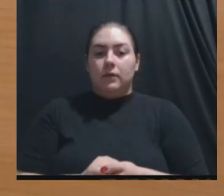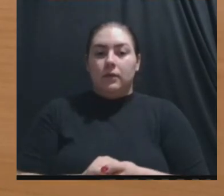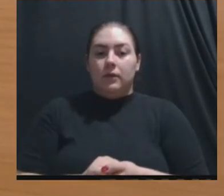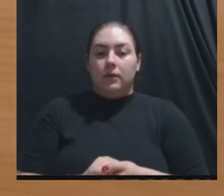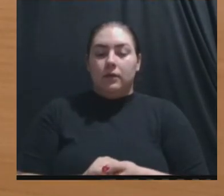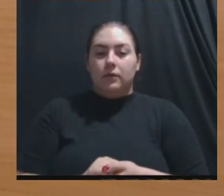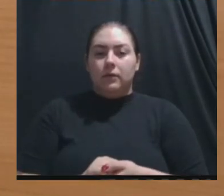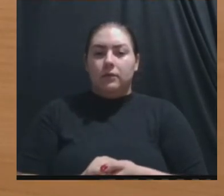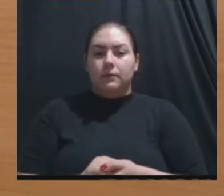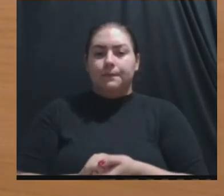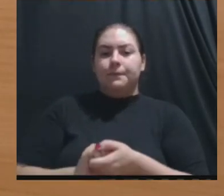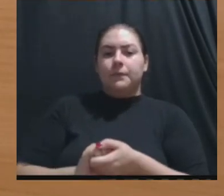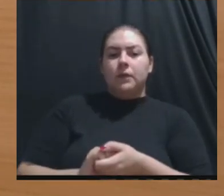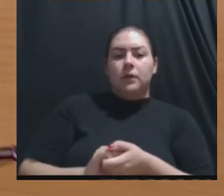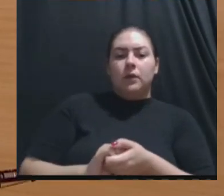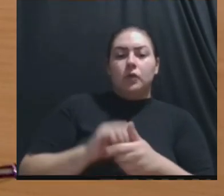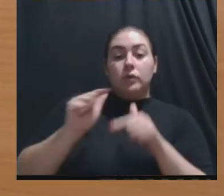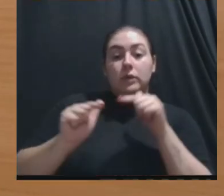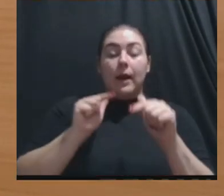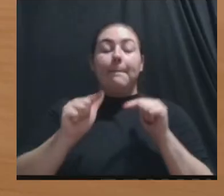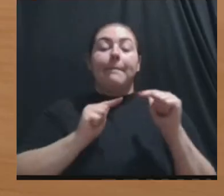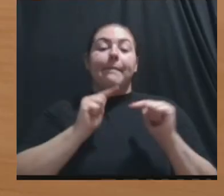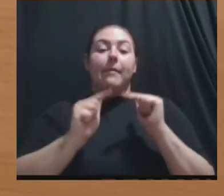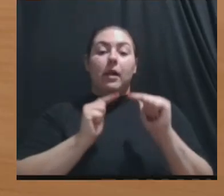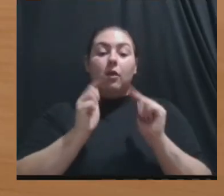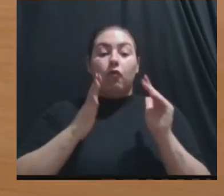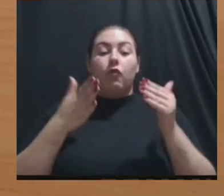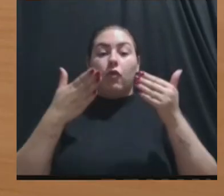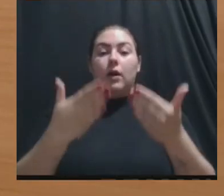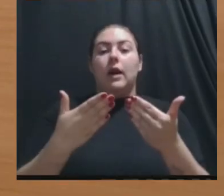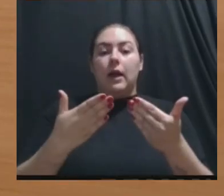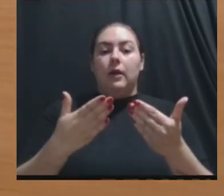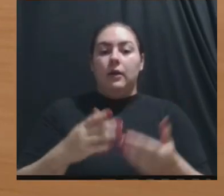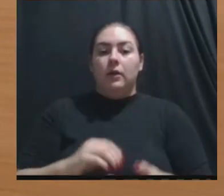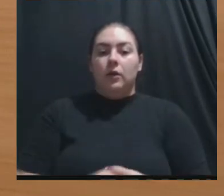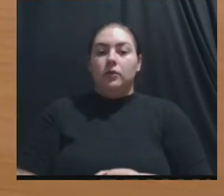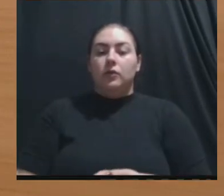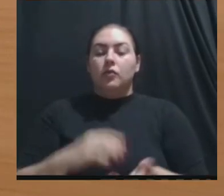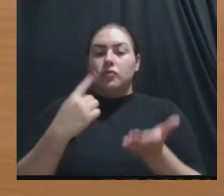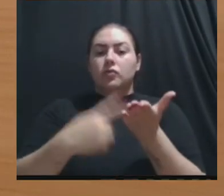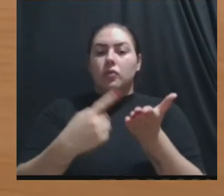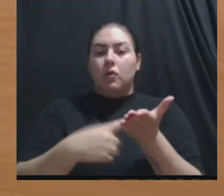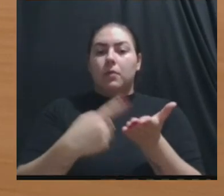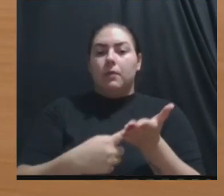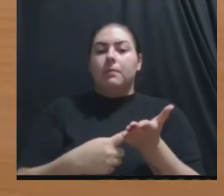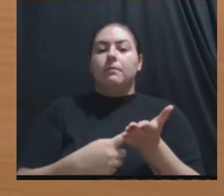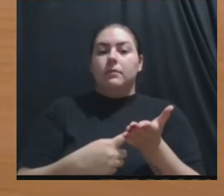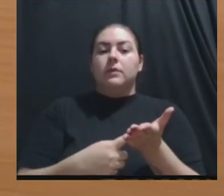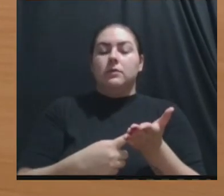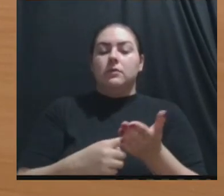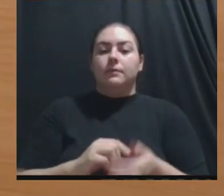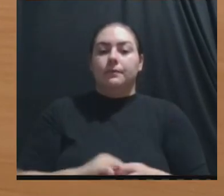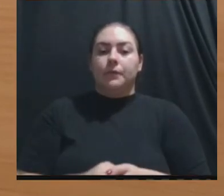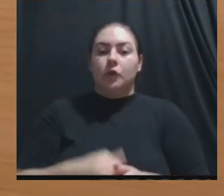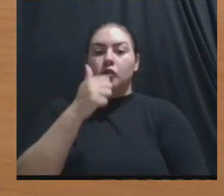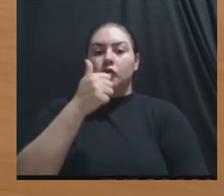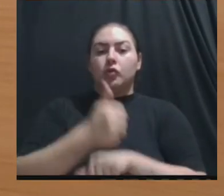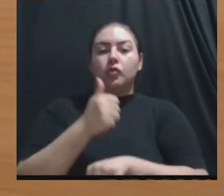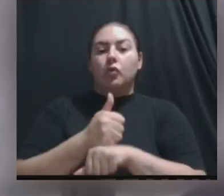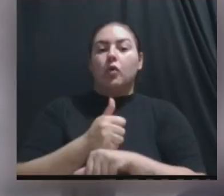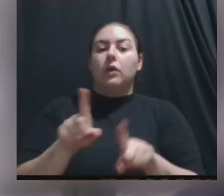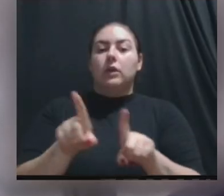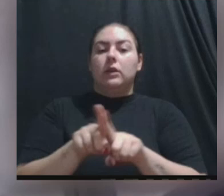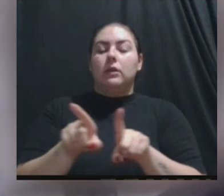trabalho mediante acordo de empregador e empregado em razão das convicções religiosas do